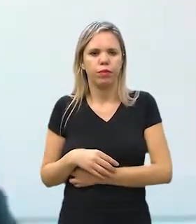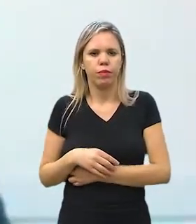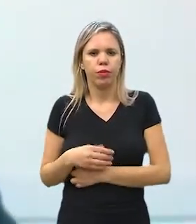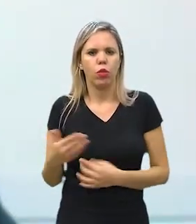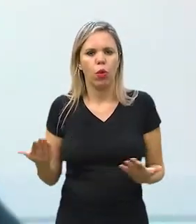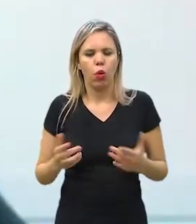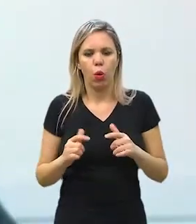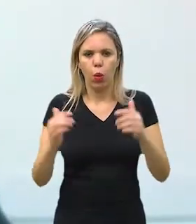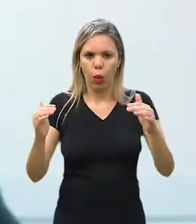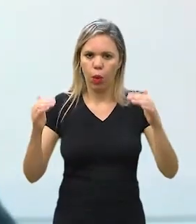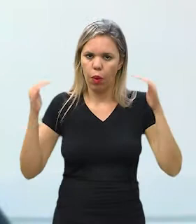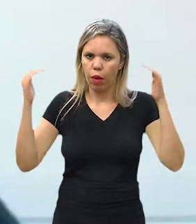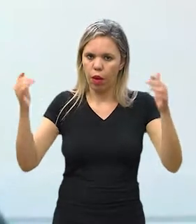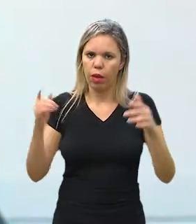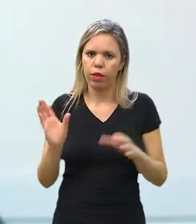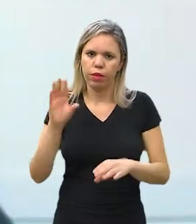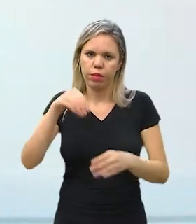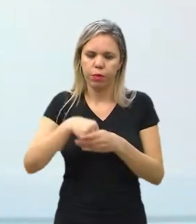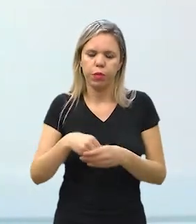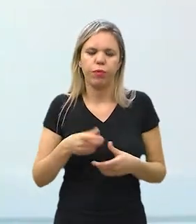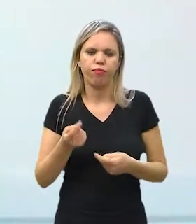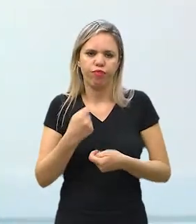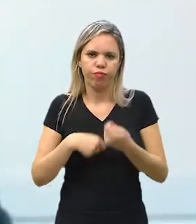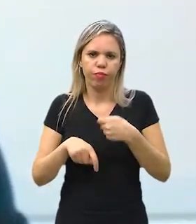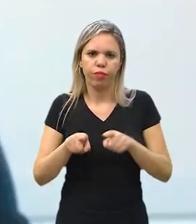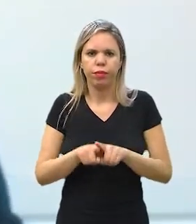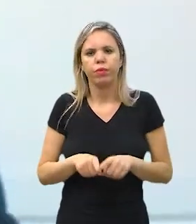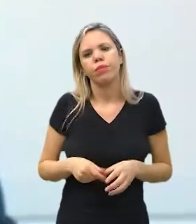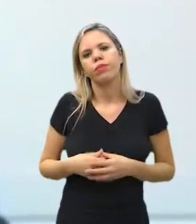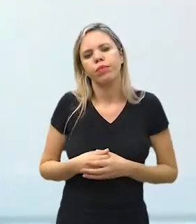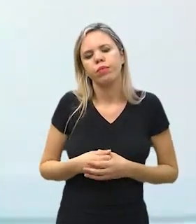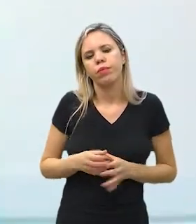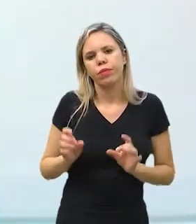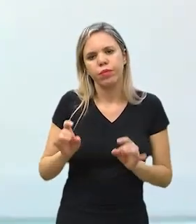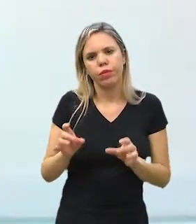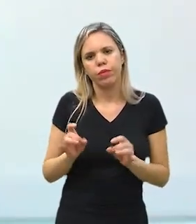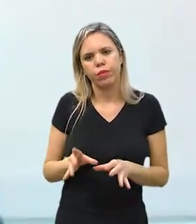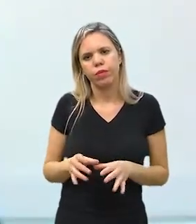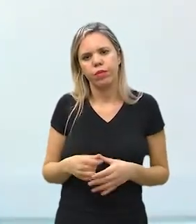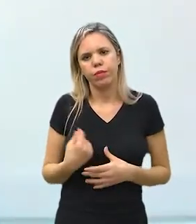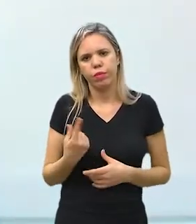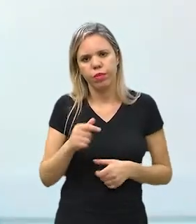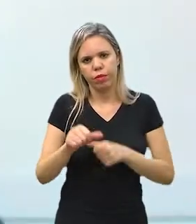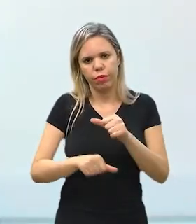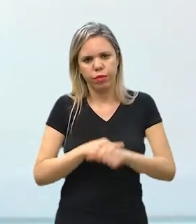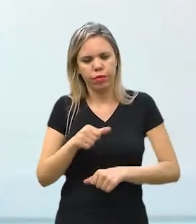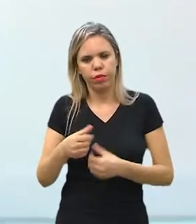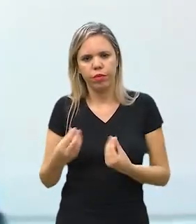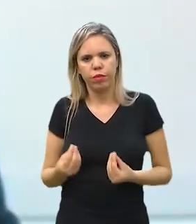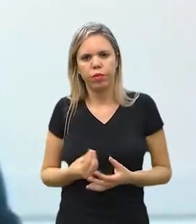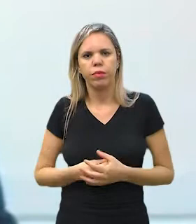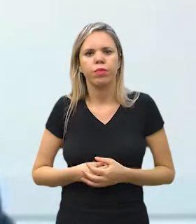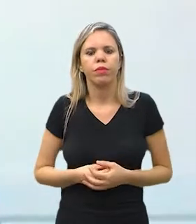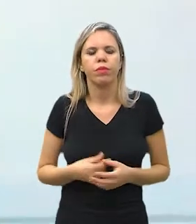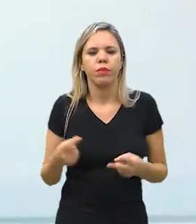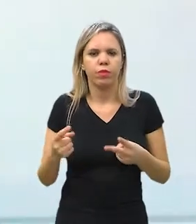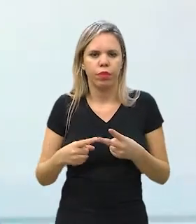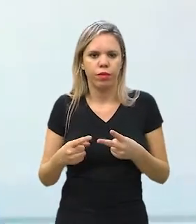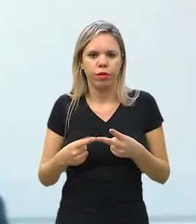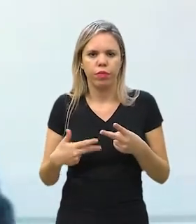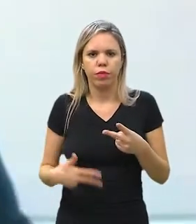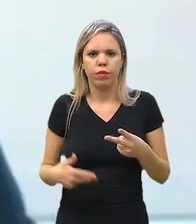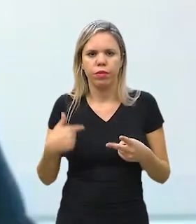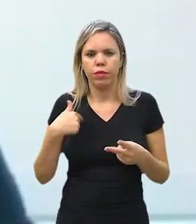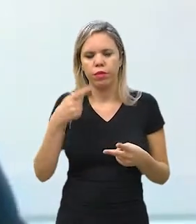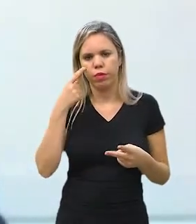que é indicação, que hoje é o maior canal dentro do meu negócio. Então, assim, venda foi uma coisa que mudou muito.